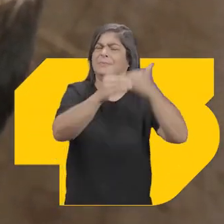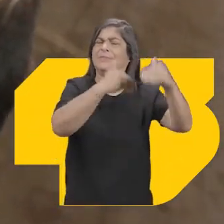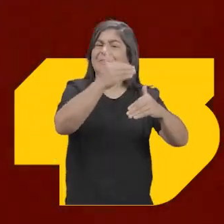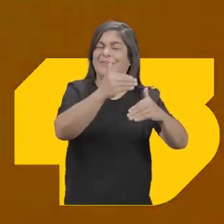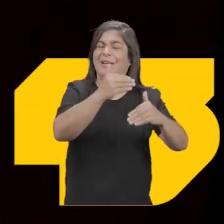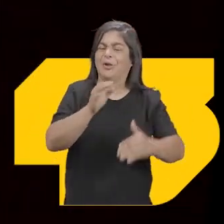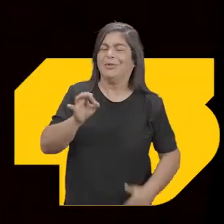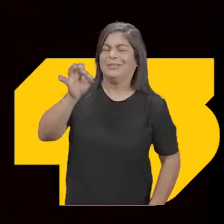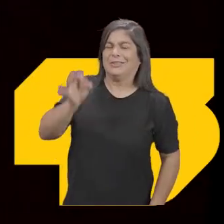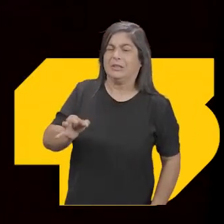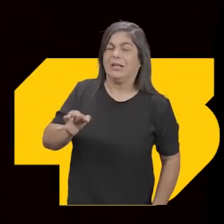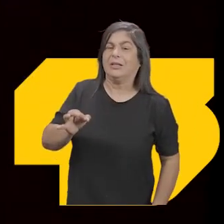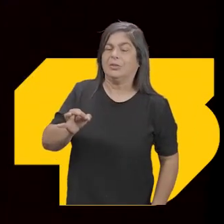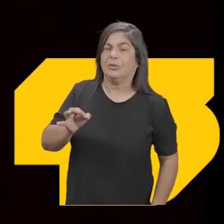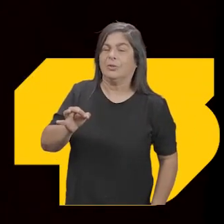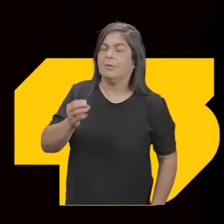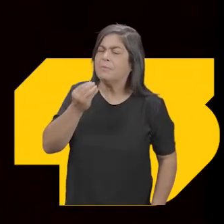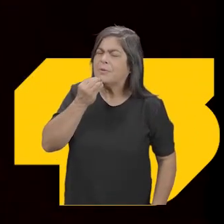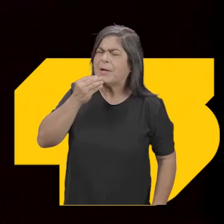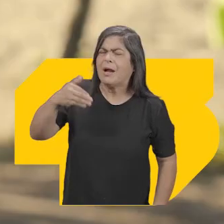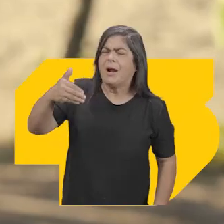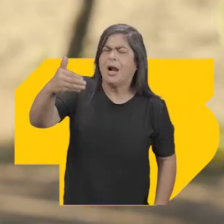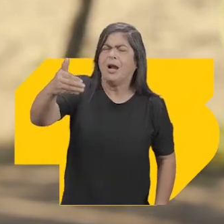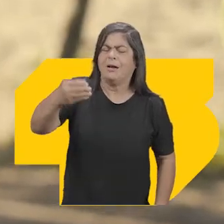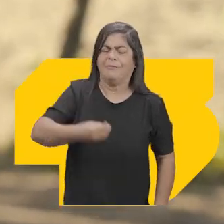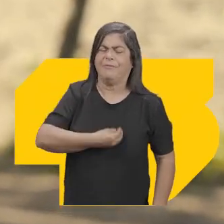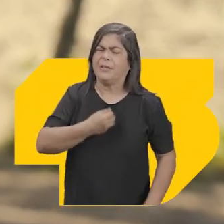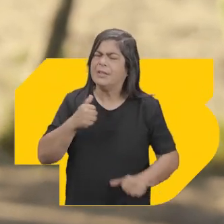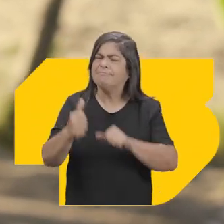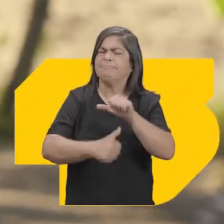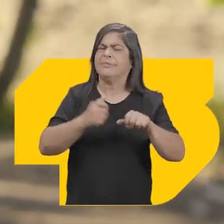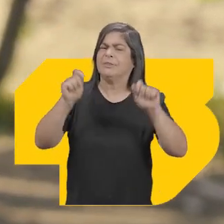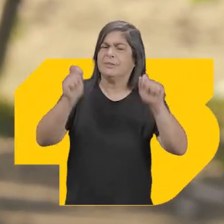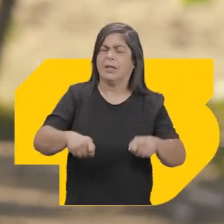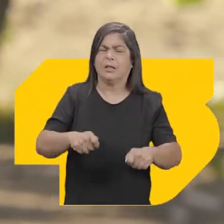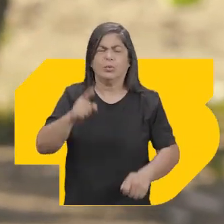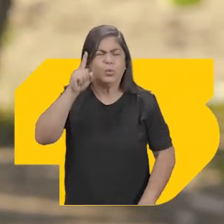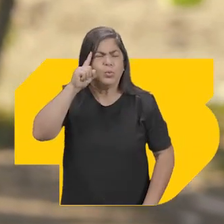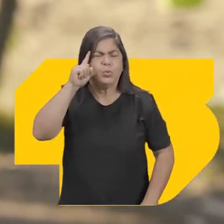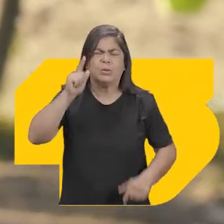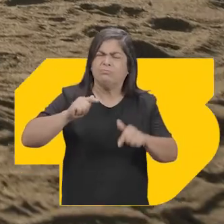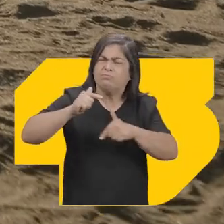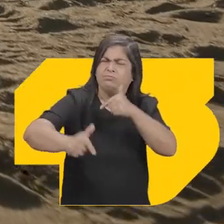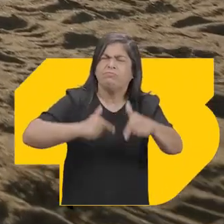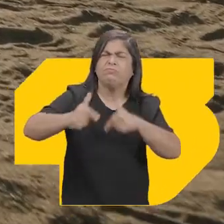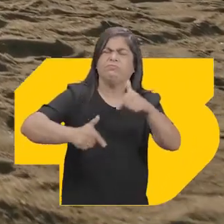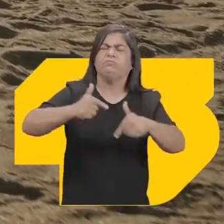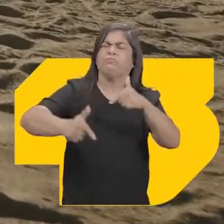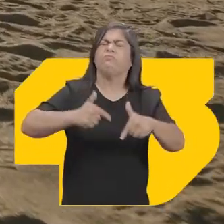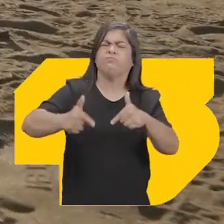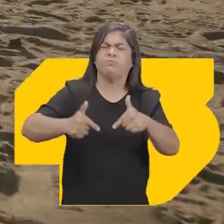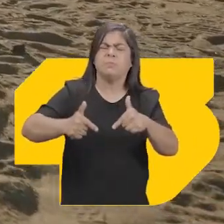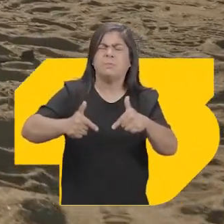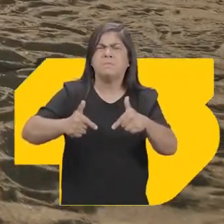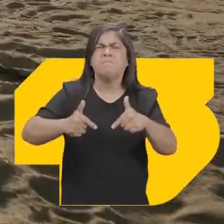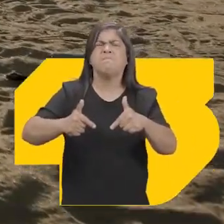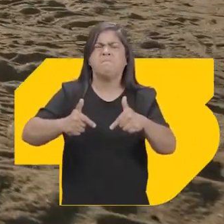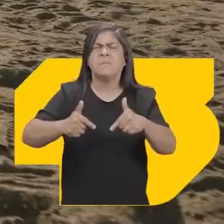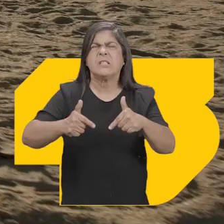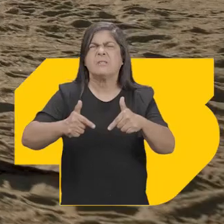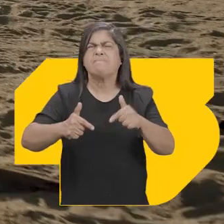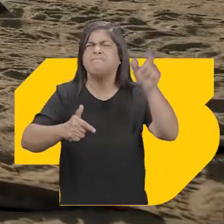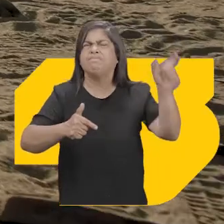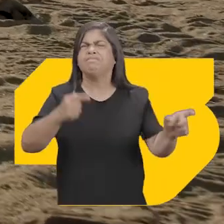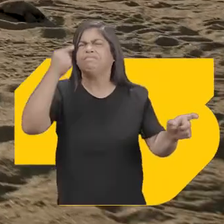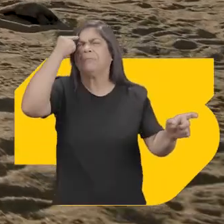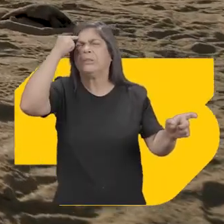melhor. Tenho certeza que, com a oportunidade de futuro, vou mudar minha realidade. Todo dia eu vou trabalhar pensando em